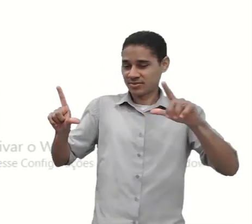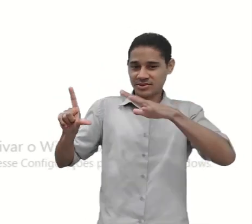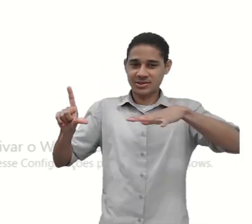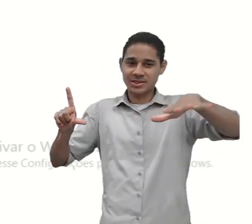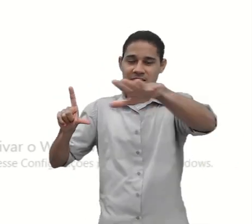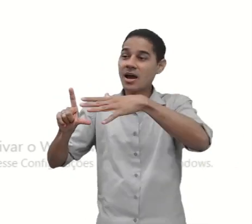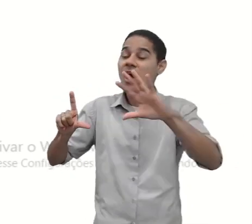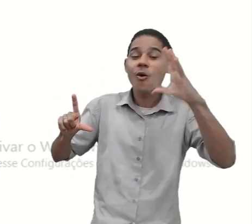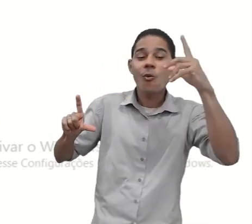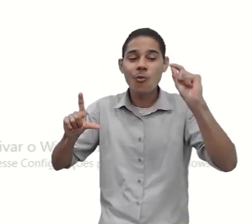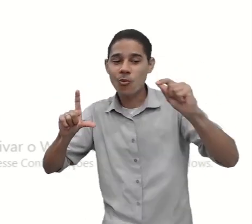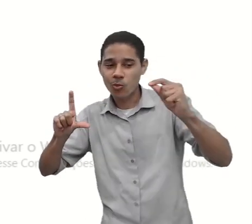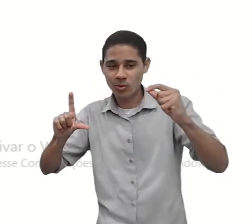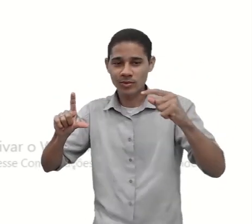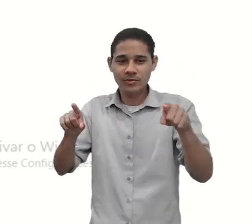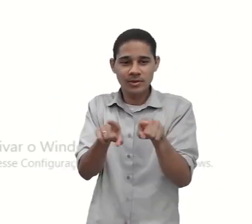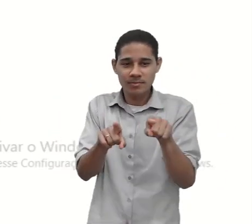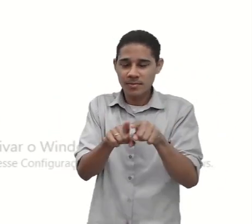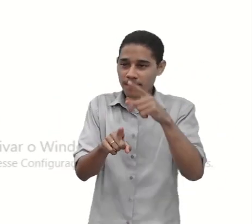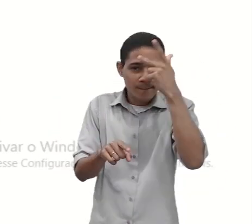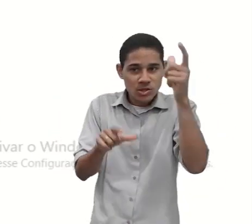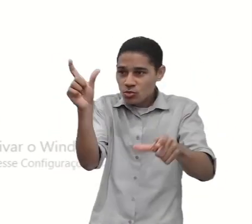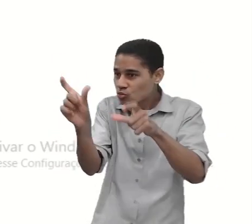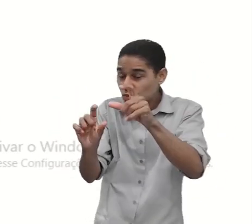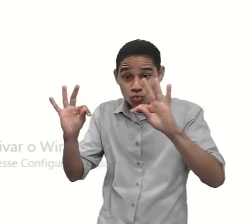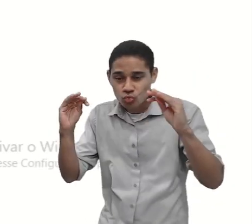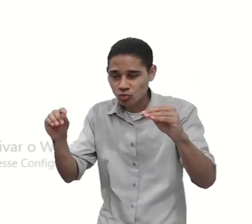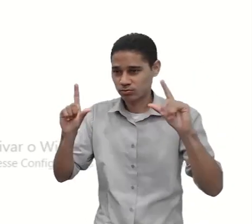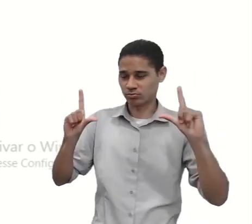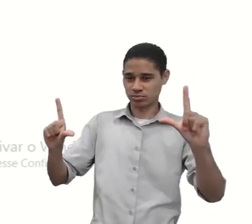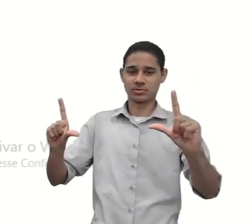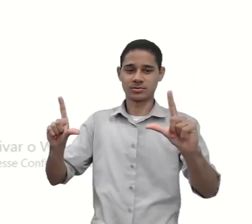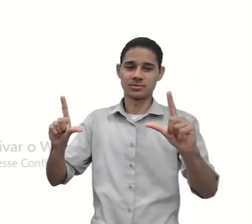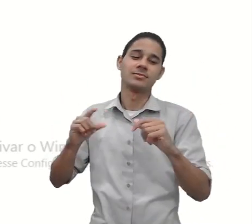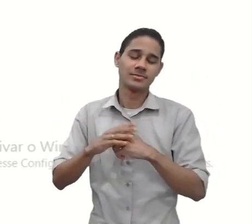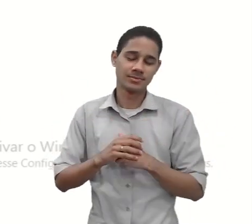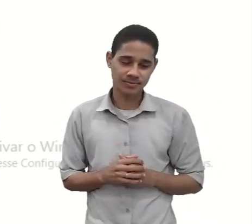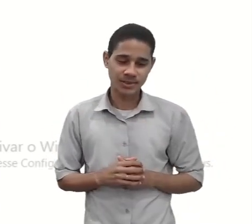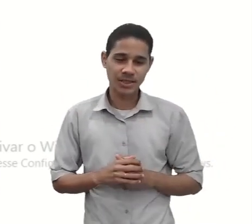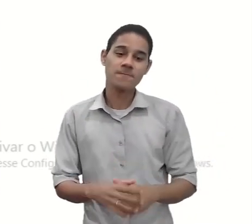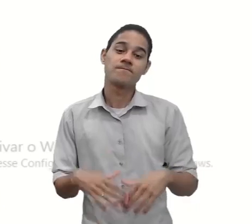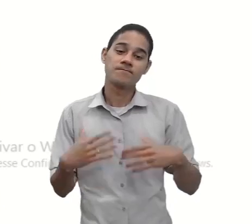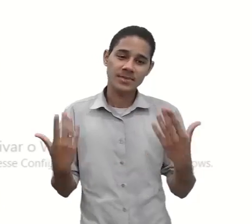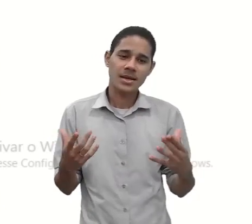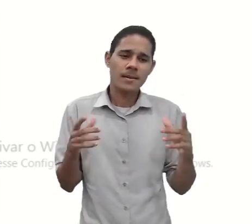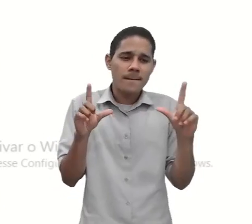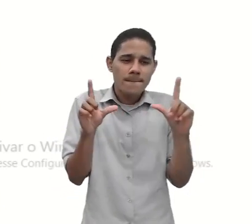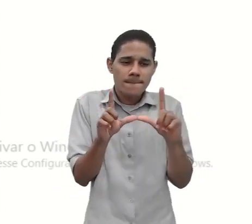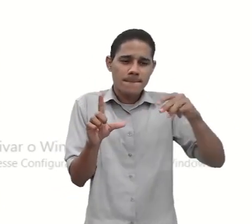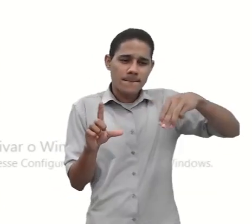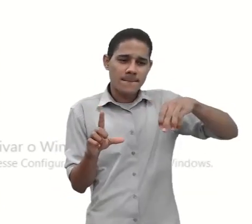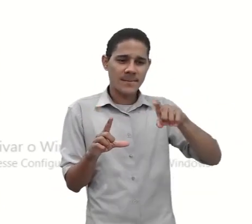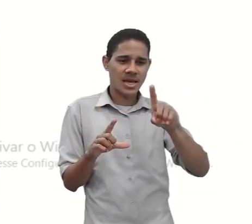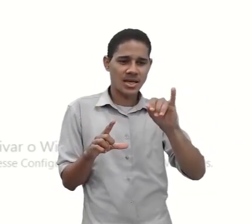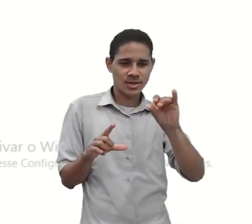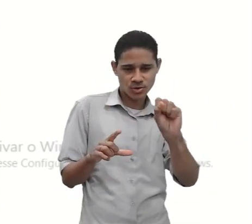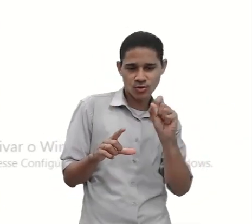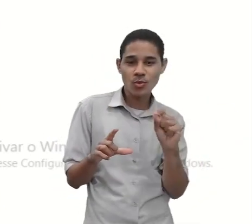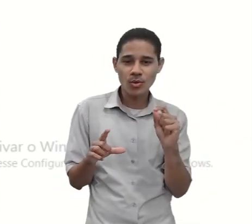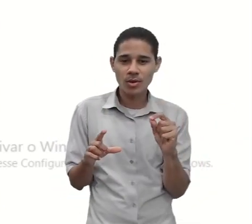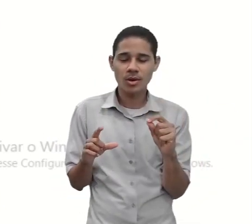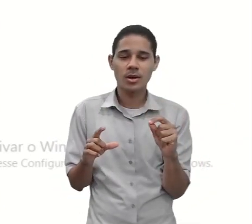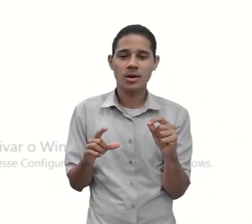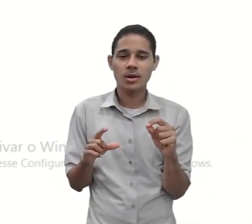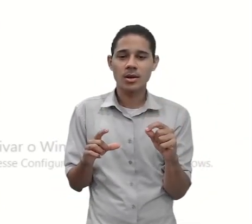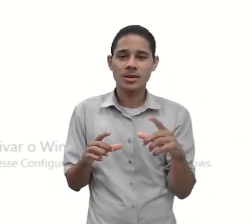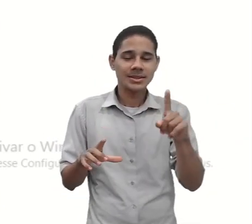que está acontecendo e pega todos os personagens envolvidos na cena. Já os planos médios, eles são para agregar